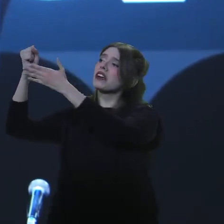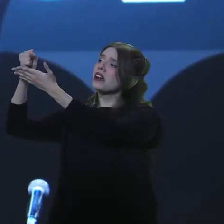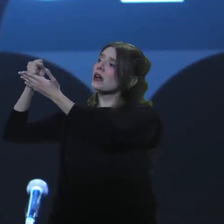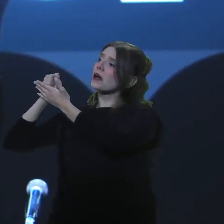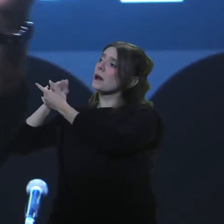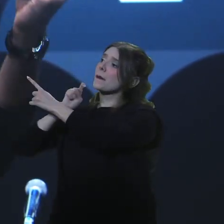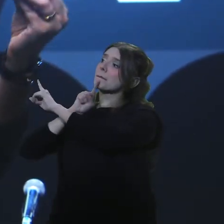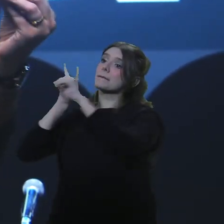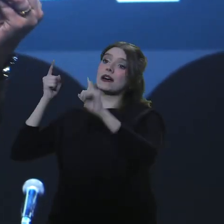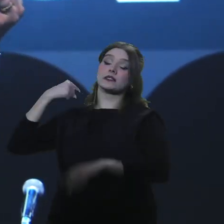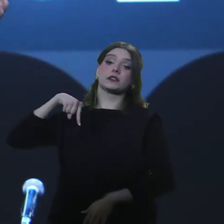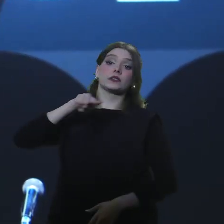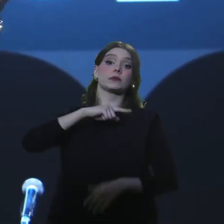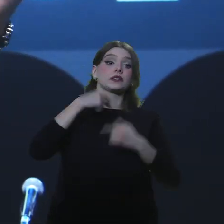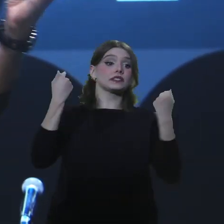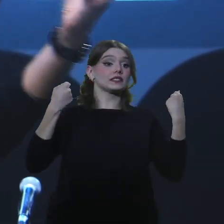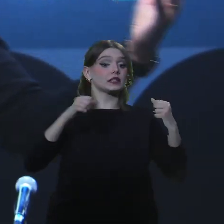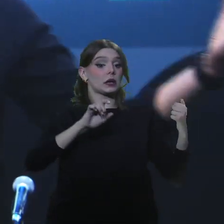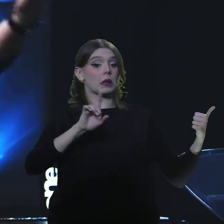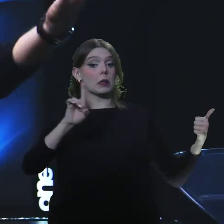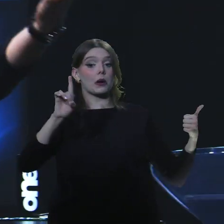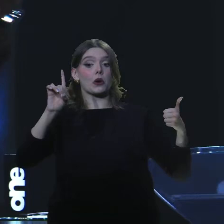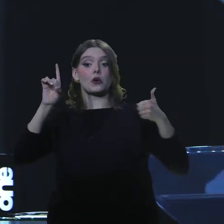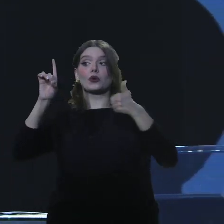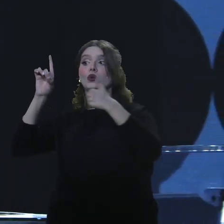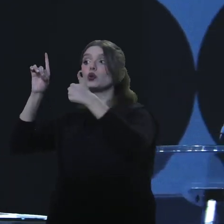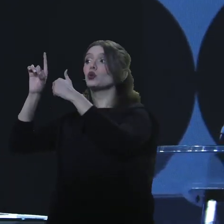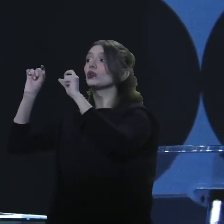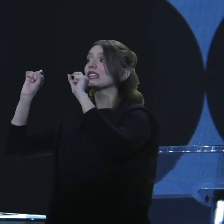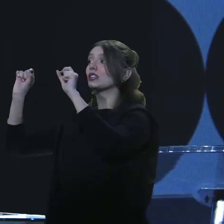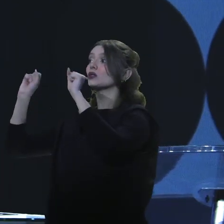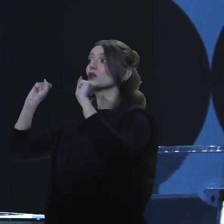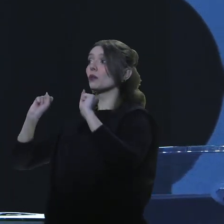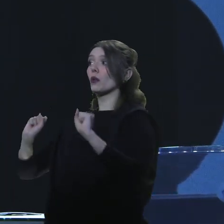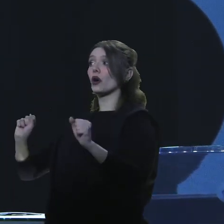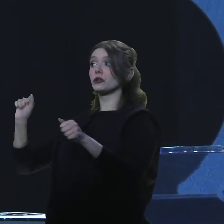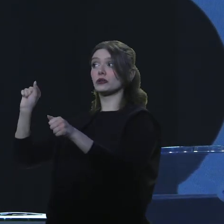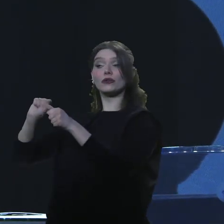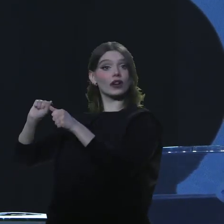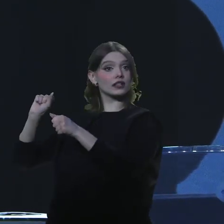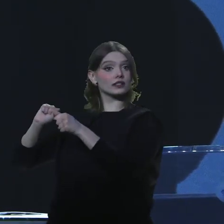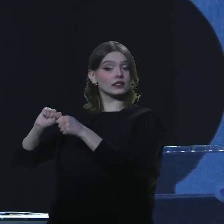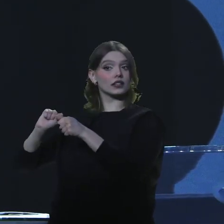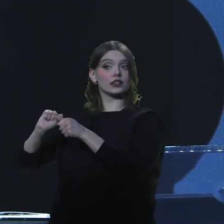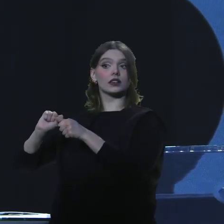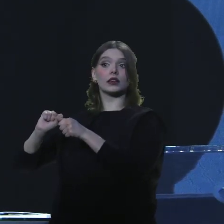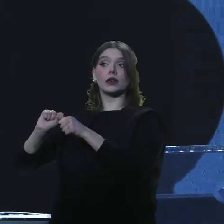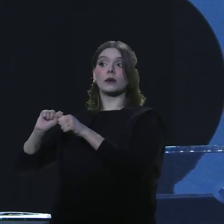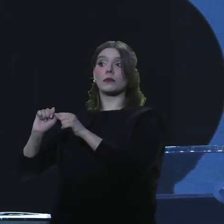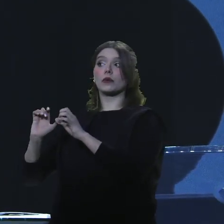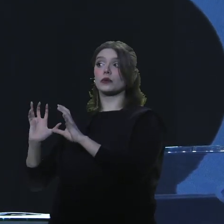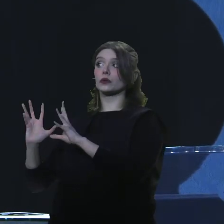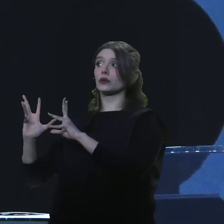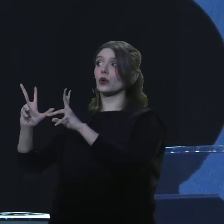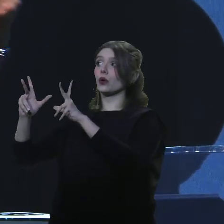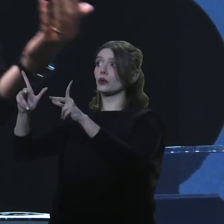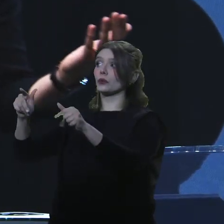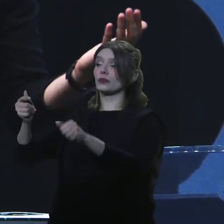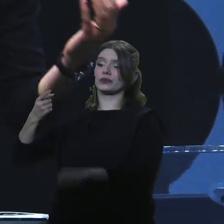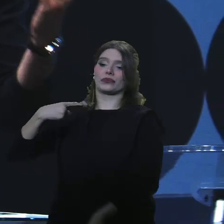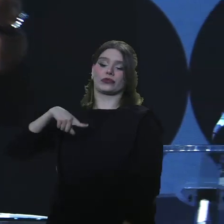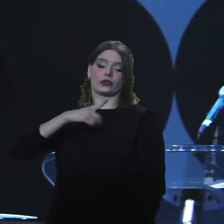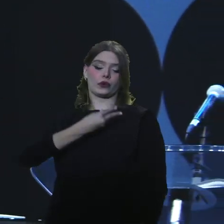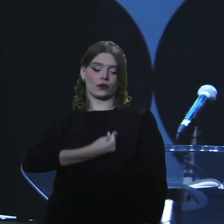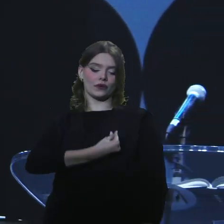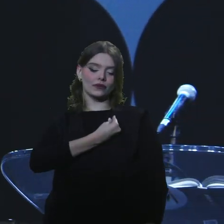não devemos nos achegar a Ele baseado naquilo que Ele é capaz de fazer para nós. Quando a gente vê, nós gastamos uma vida